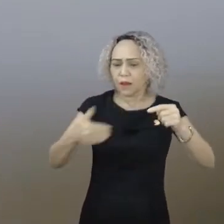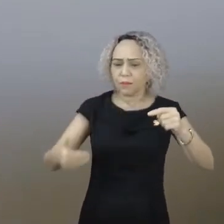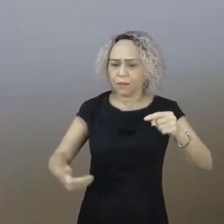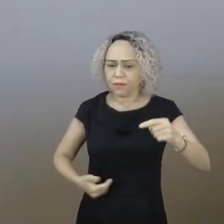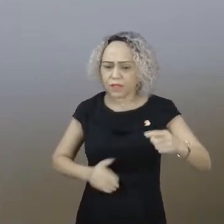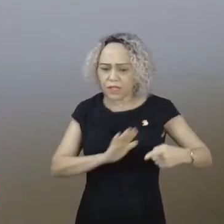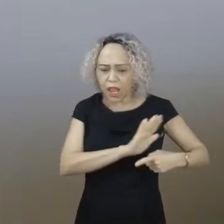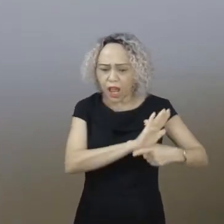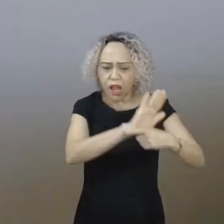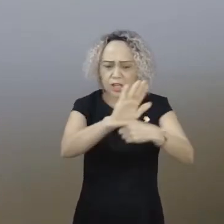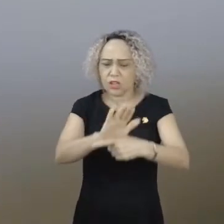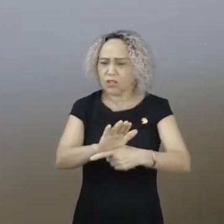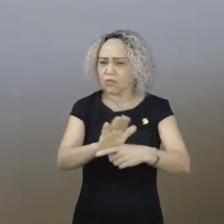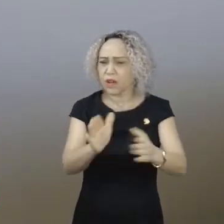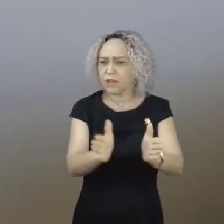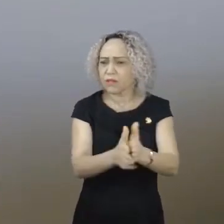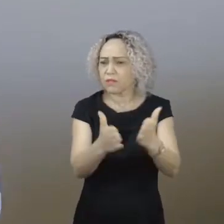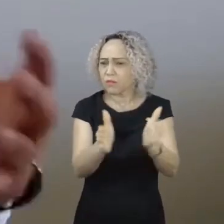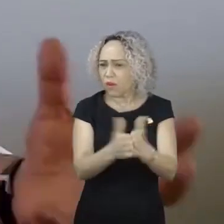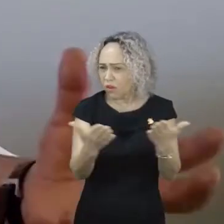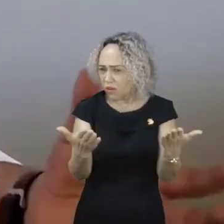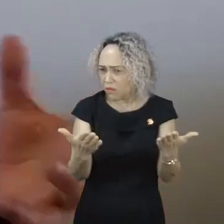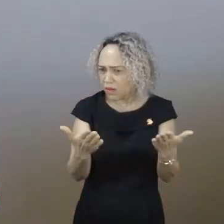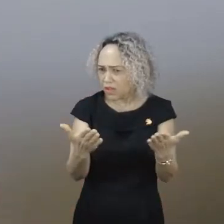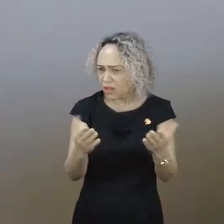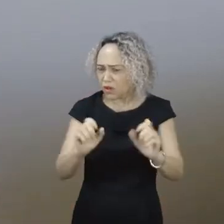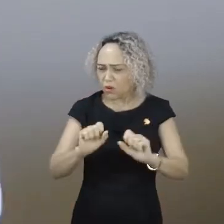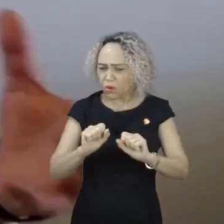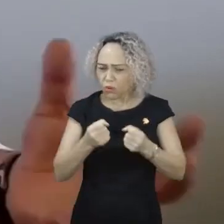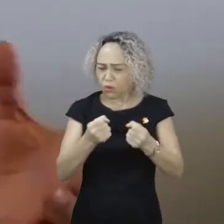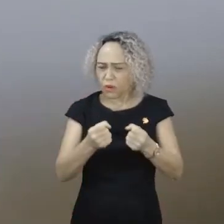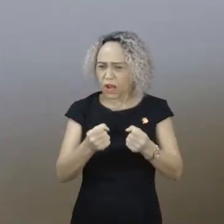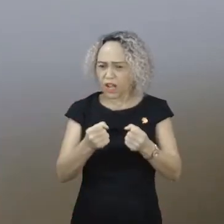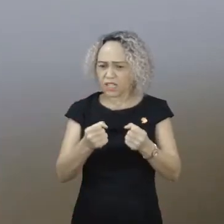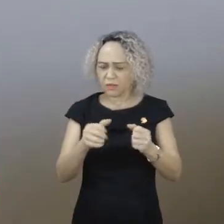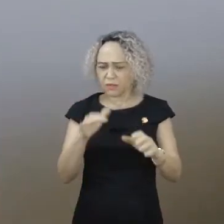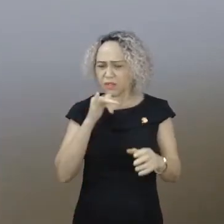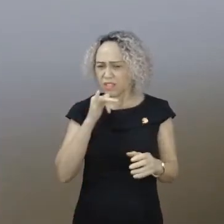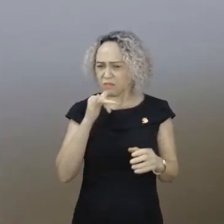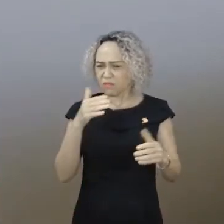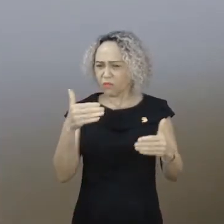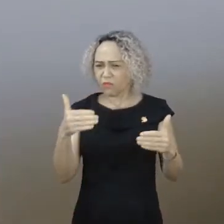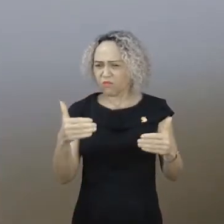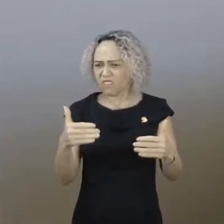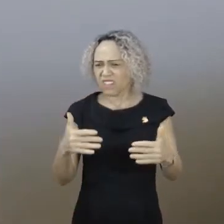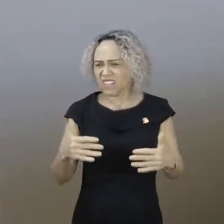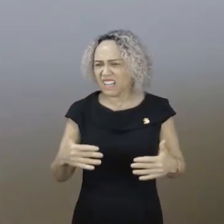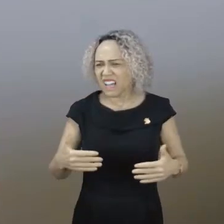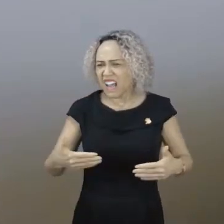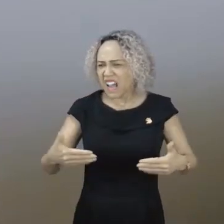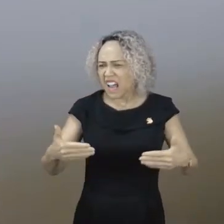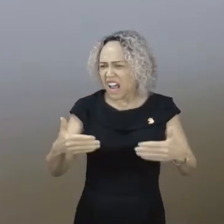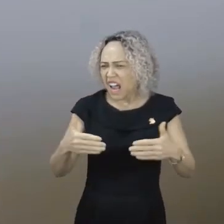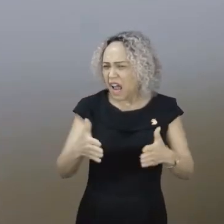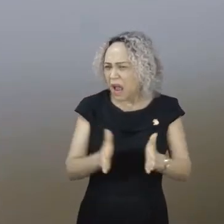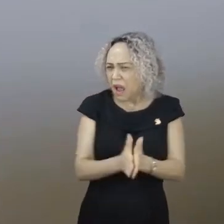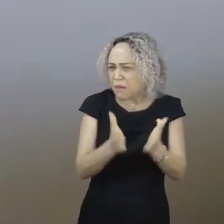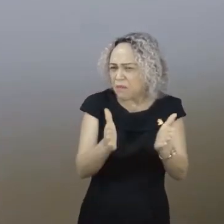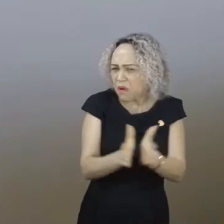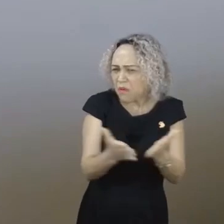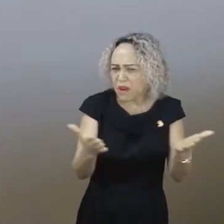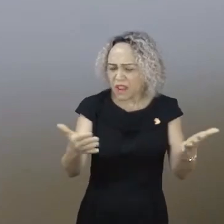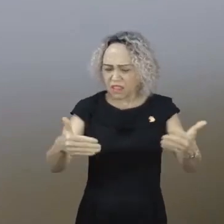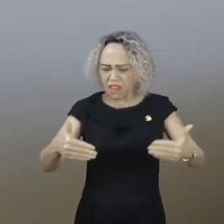mais vulneráveis, no combate à miséria e à fome. Quando nós combatemos a miséria e a fome, muita gente já falou, e eu